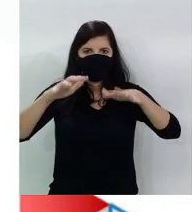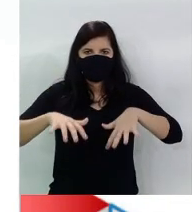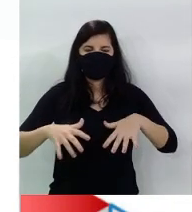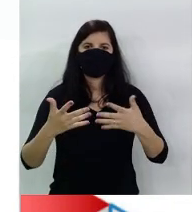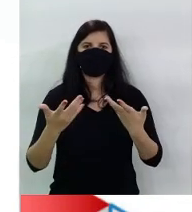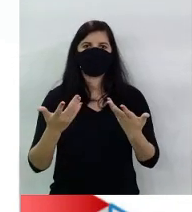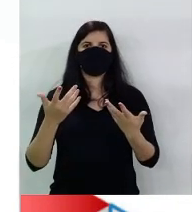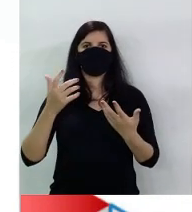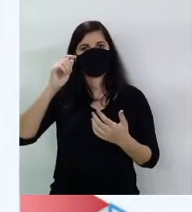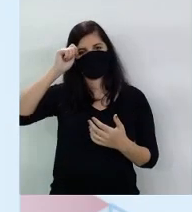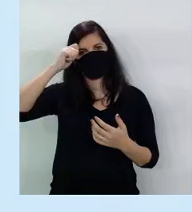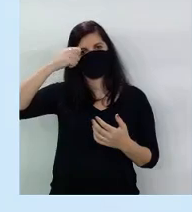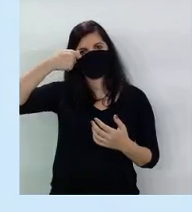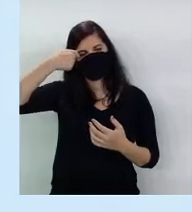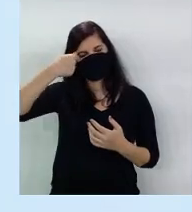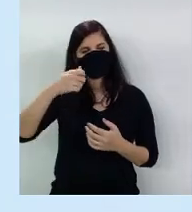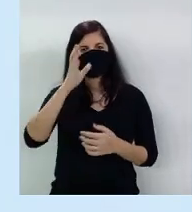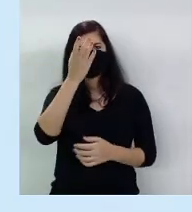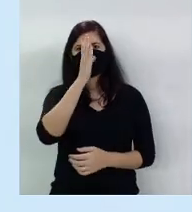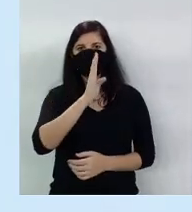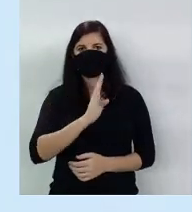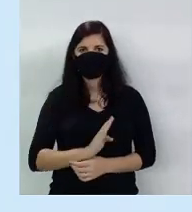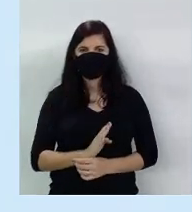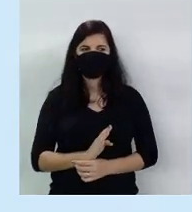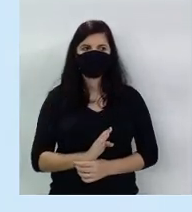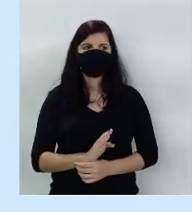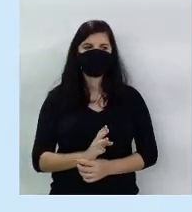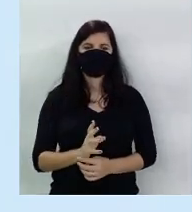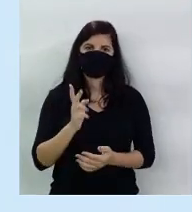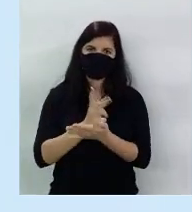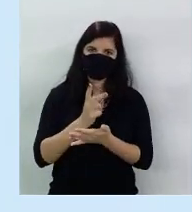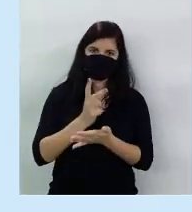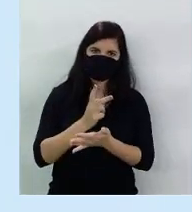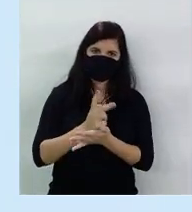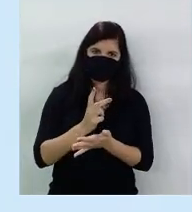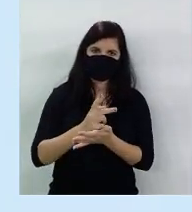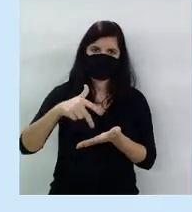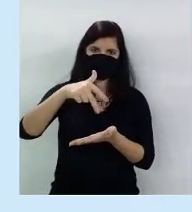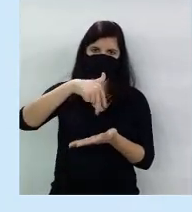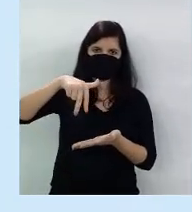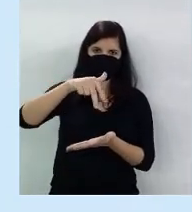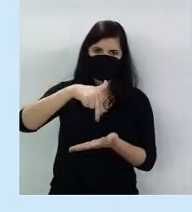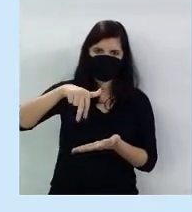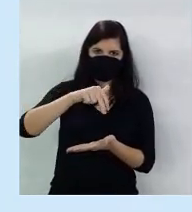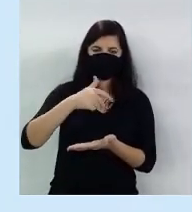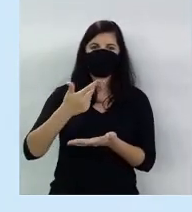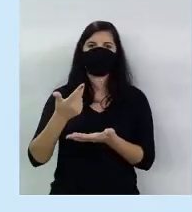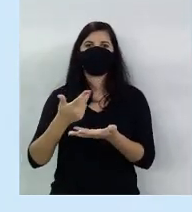de afro-brasileiros. E lembrar justamente aquelas palavras, a dança, a